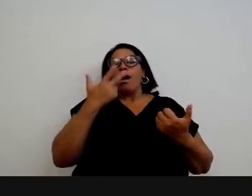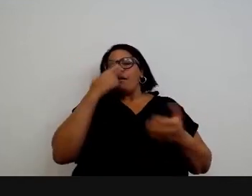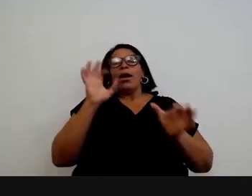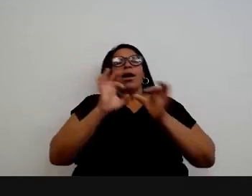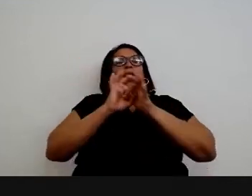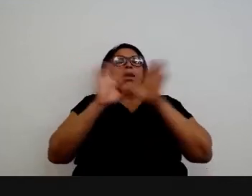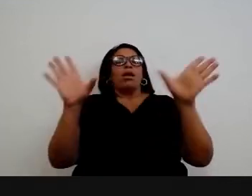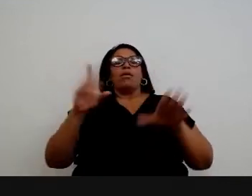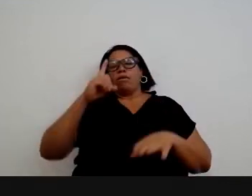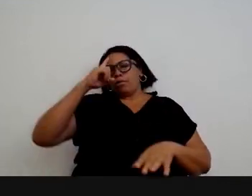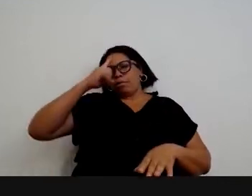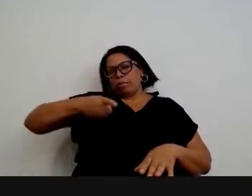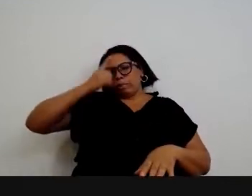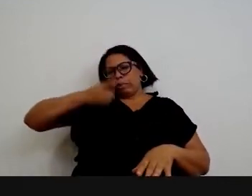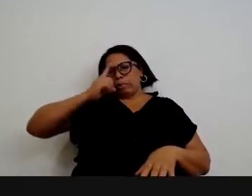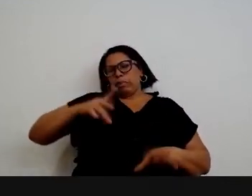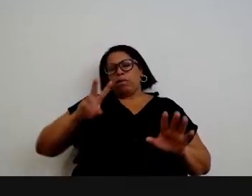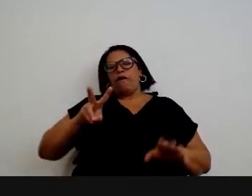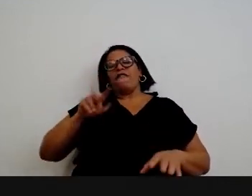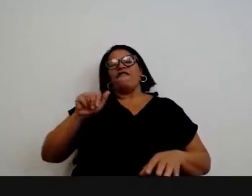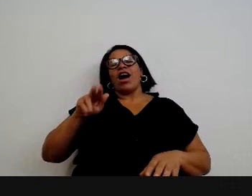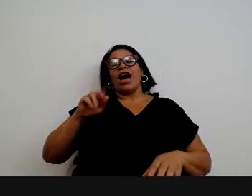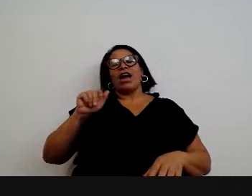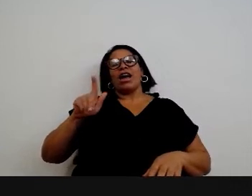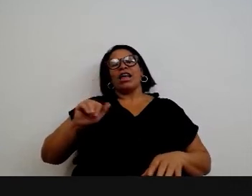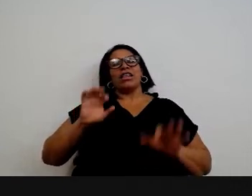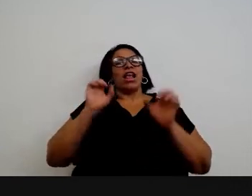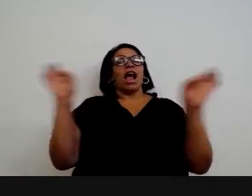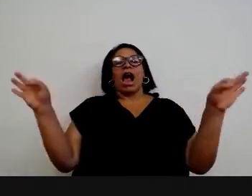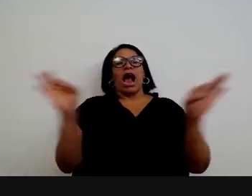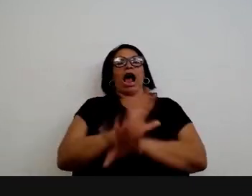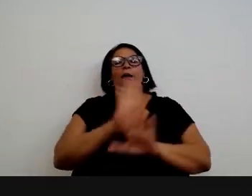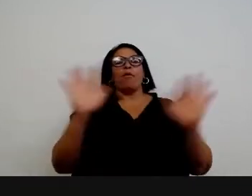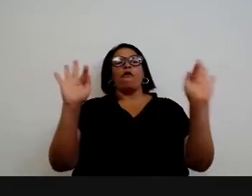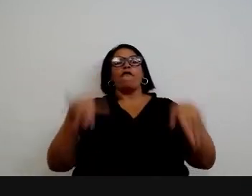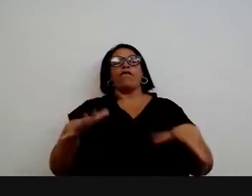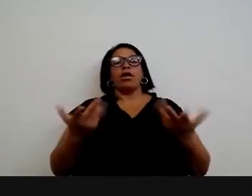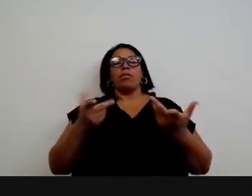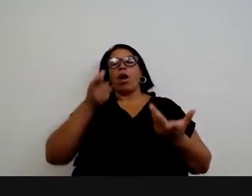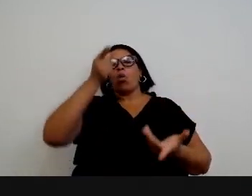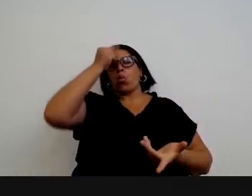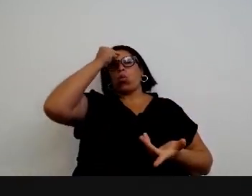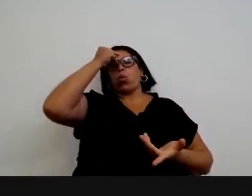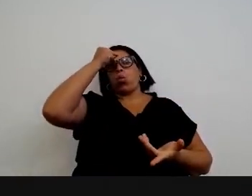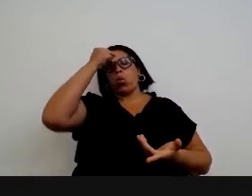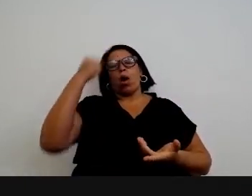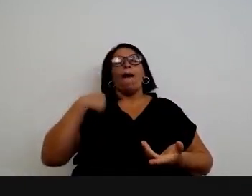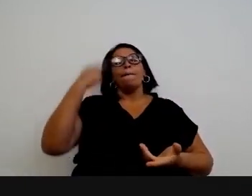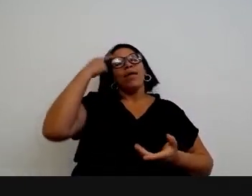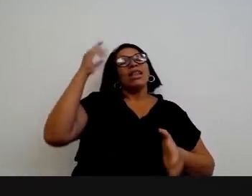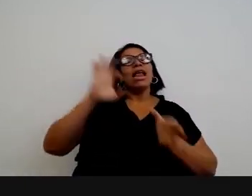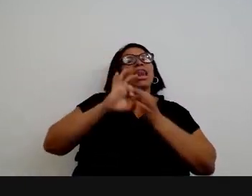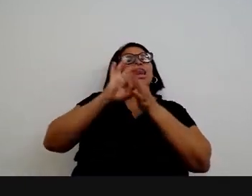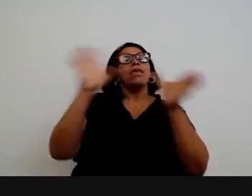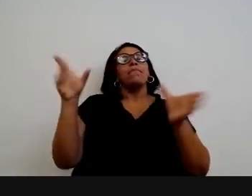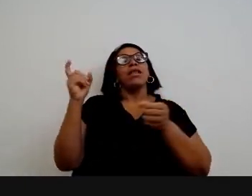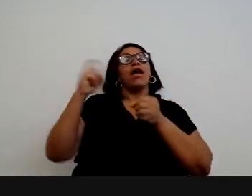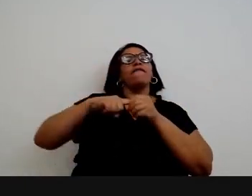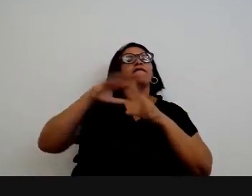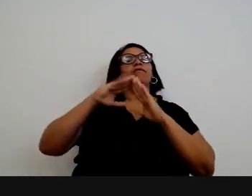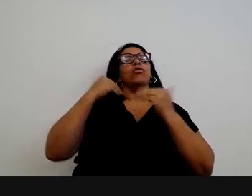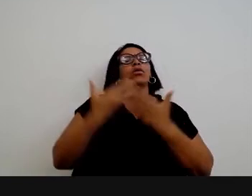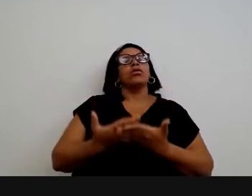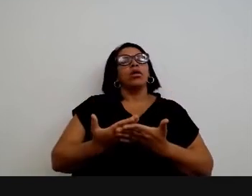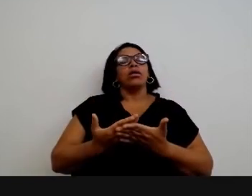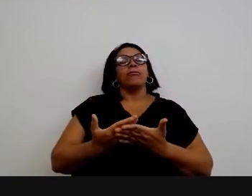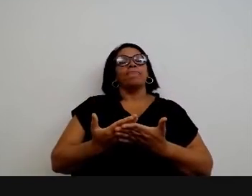ranço da ditadura de Vargas, no que diz respeito a pensar uma lógica democrática dentro de uma escola